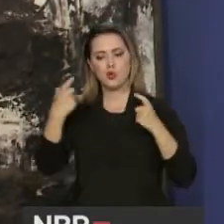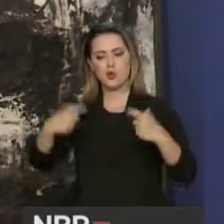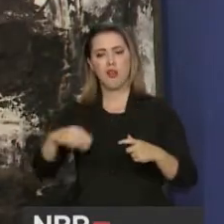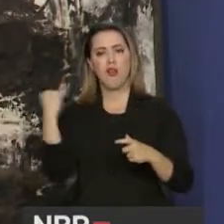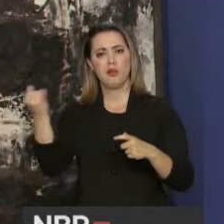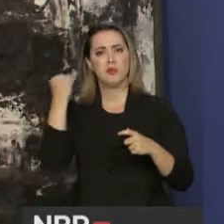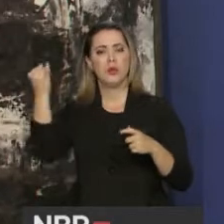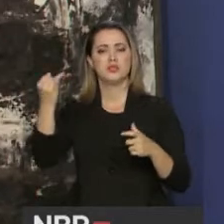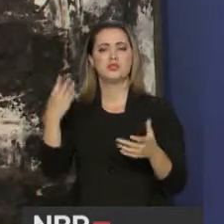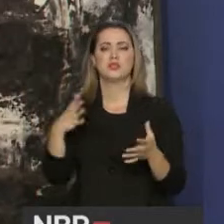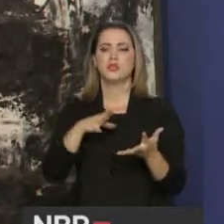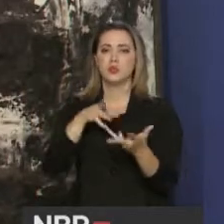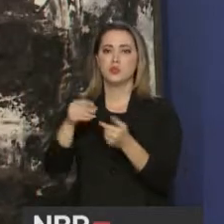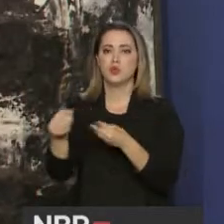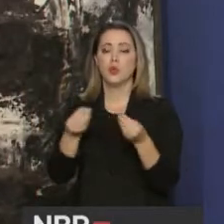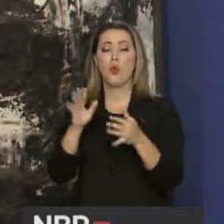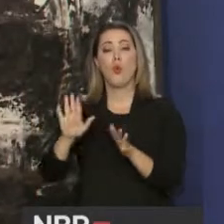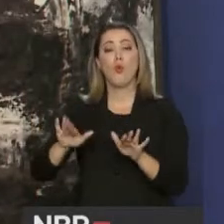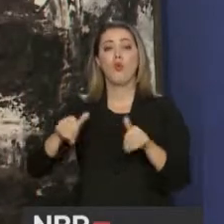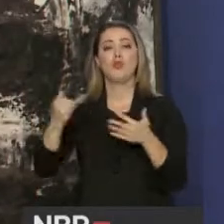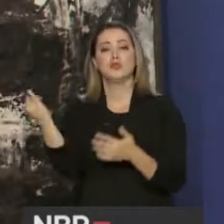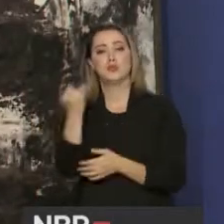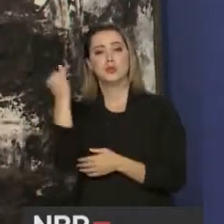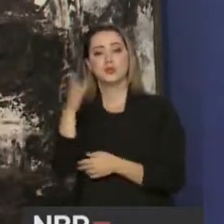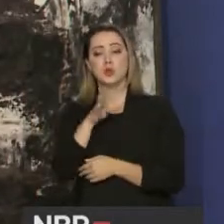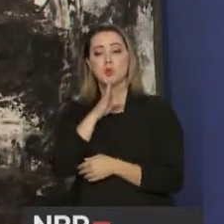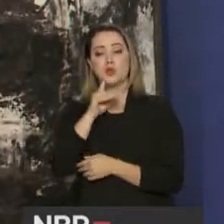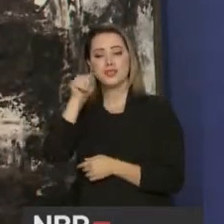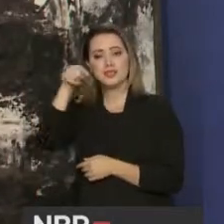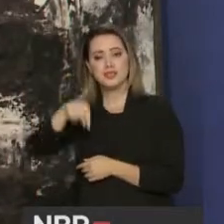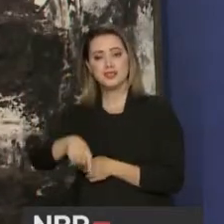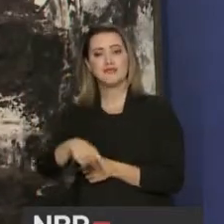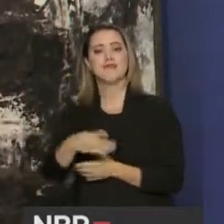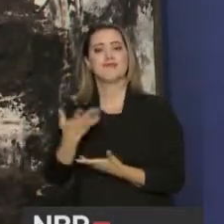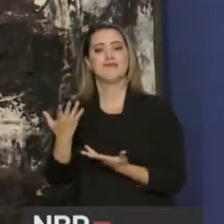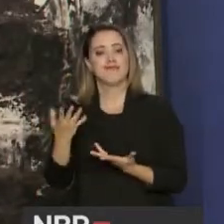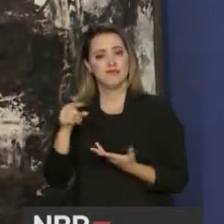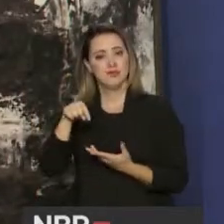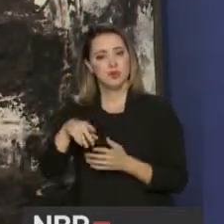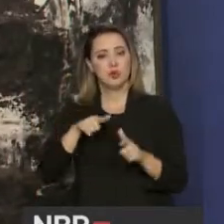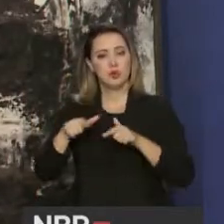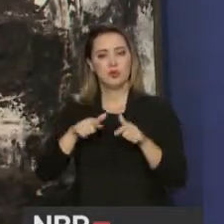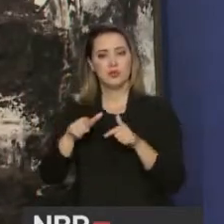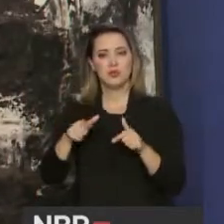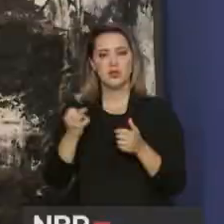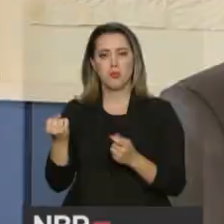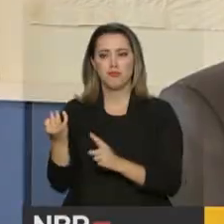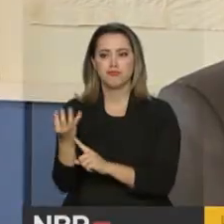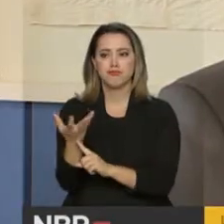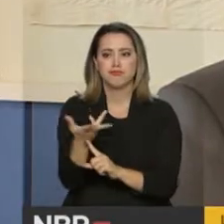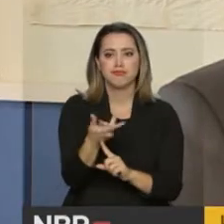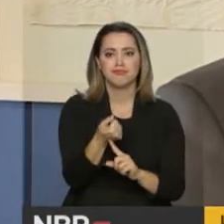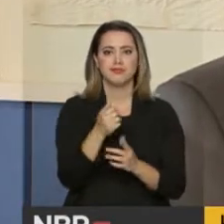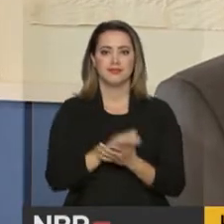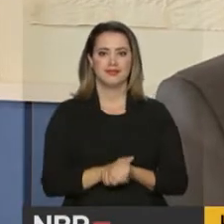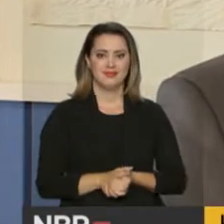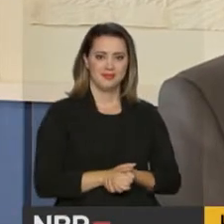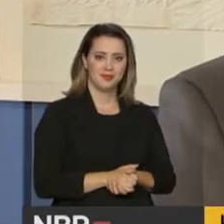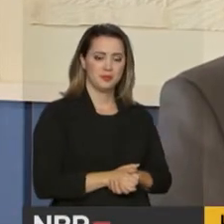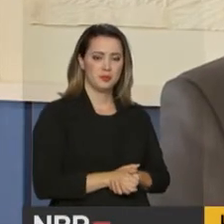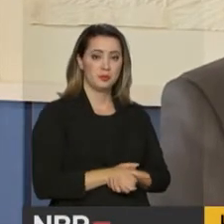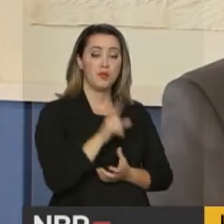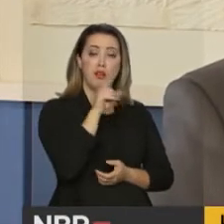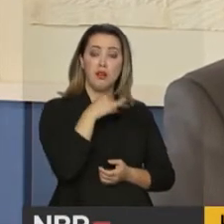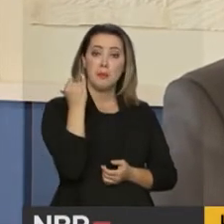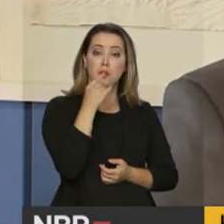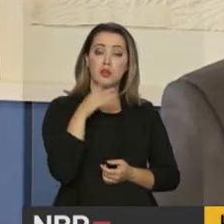visitas. Qual a importância, então, das pessoas virem, conhecerem e prestigiarem o trabalho de tantos artistas aqui? Eu acho que,